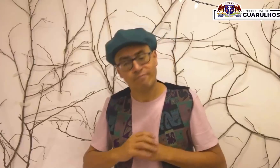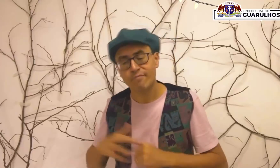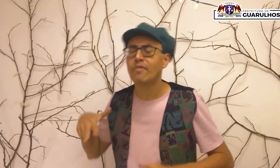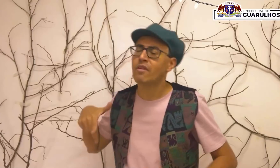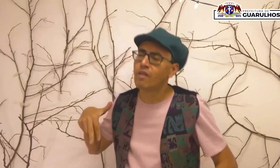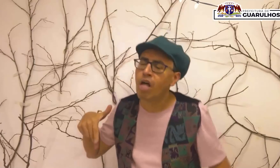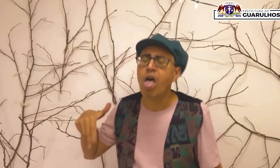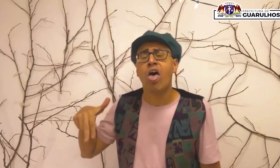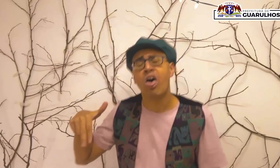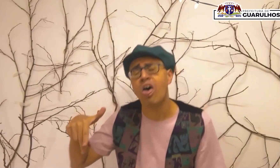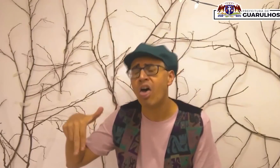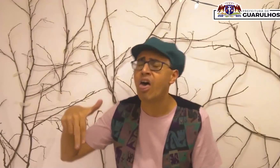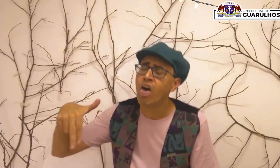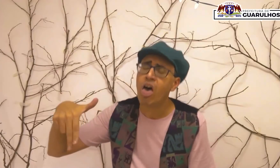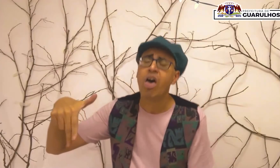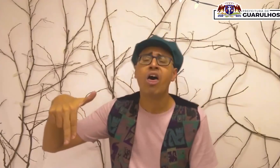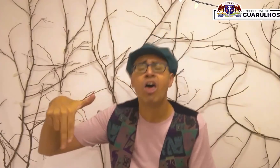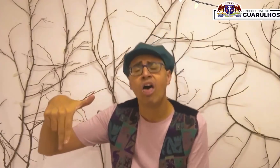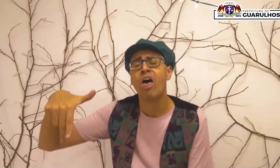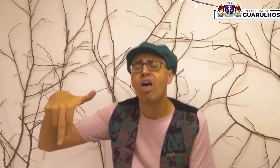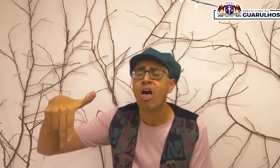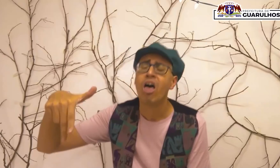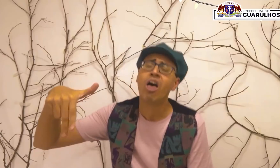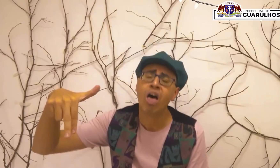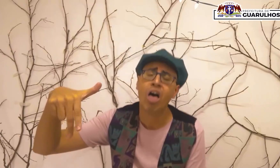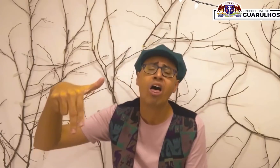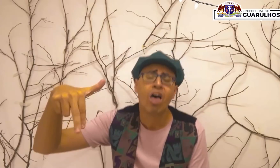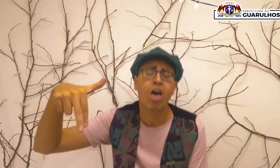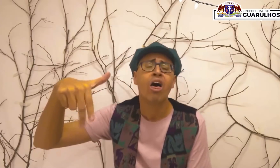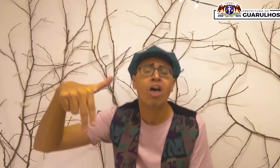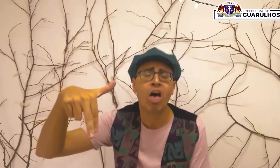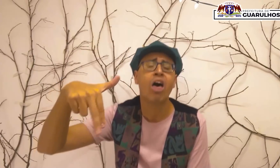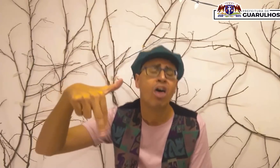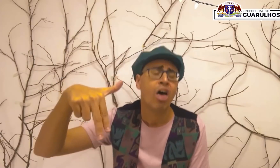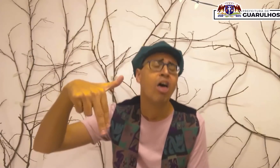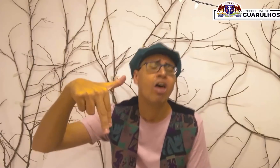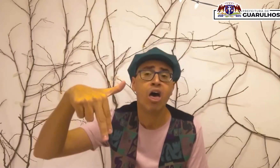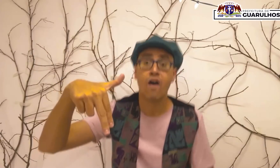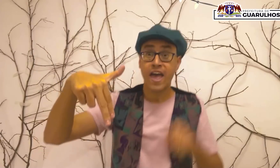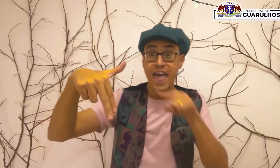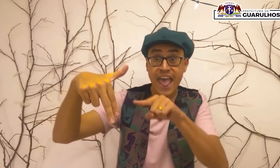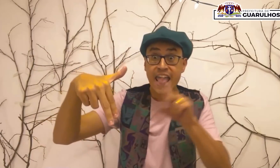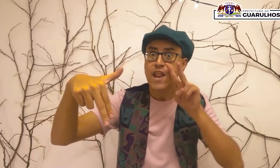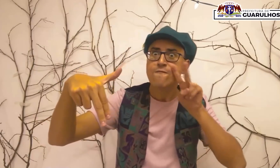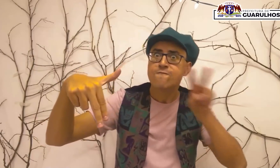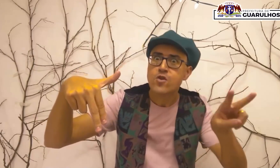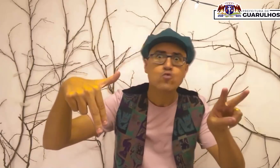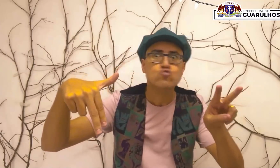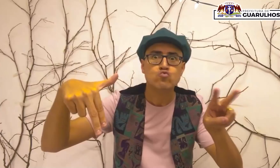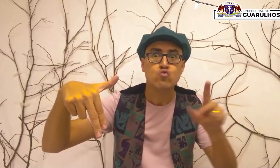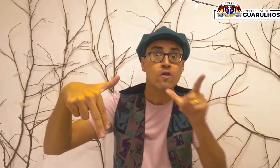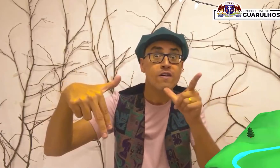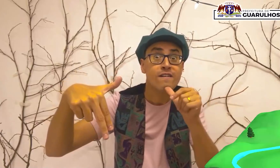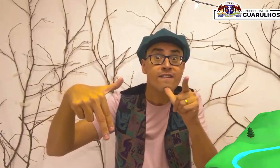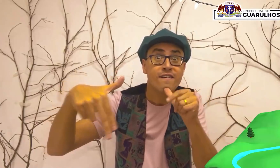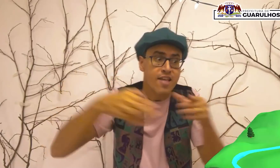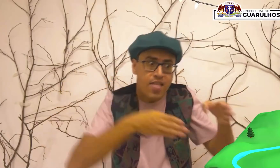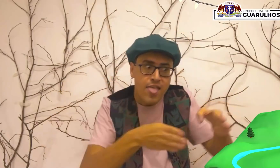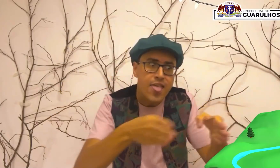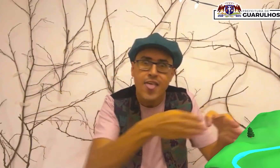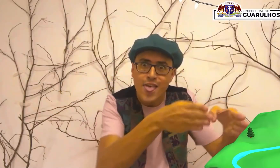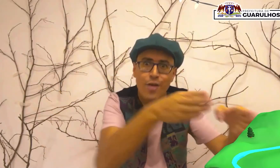Ele andou, andou, andou, andou, andou, andou, andou. E daí viu um